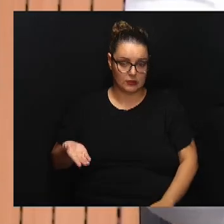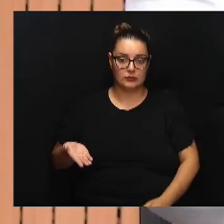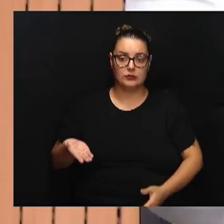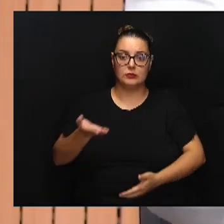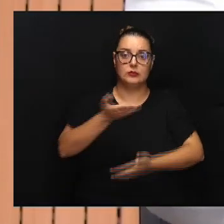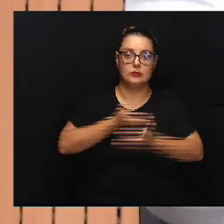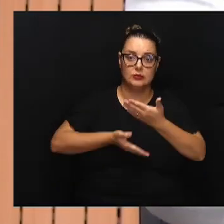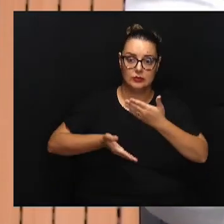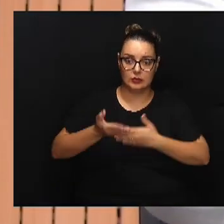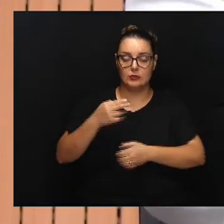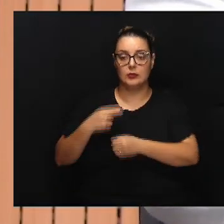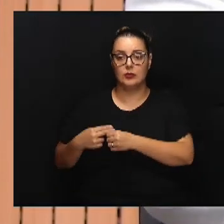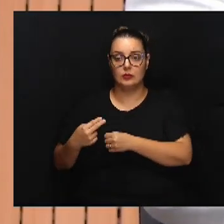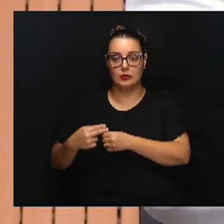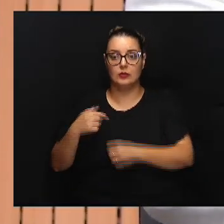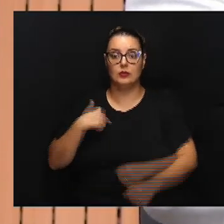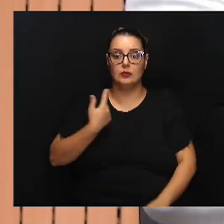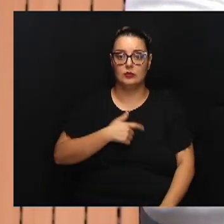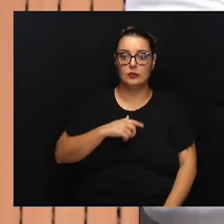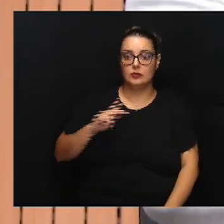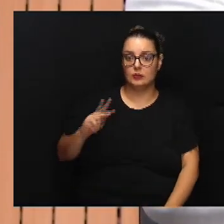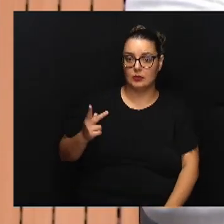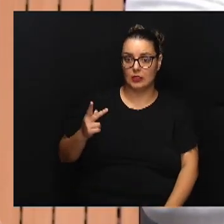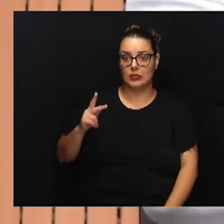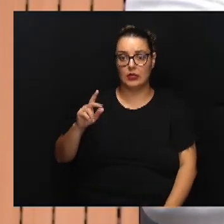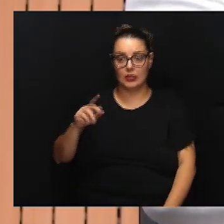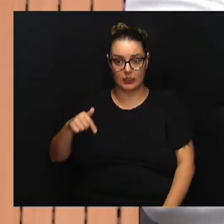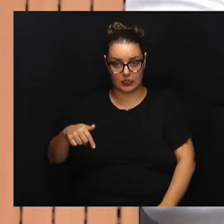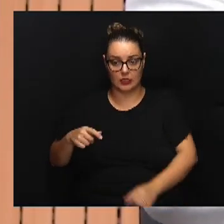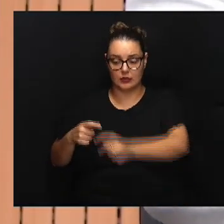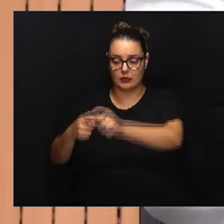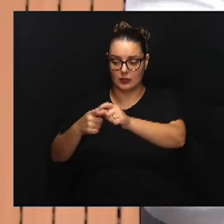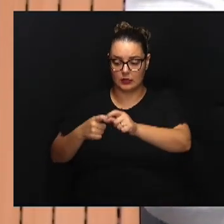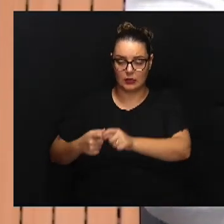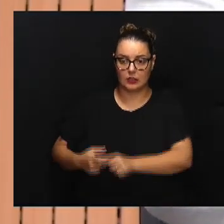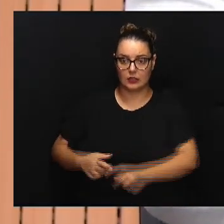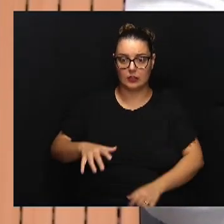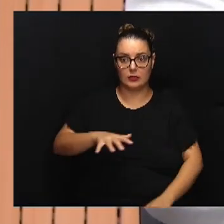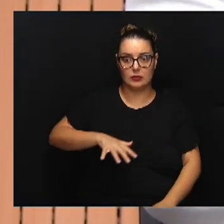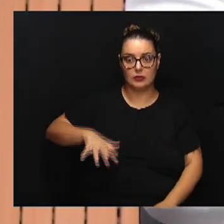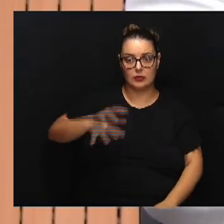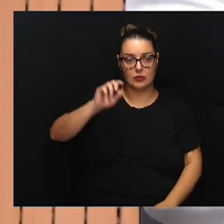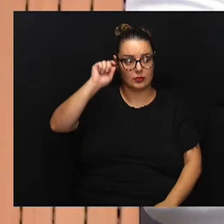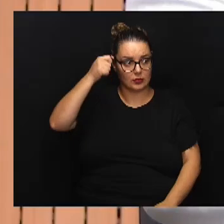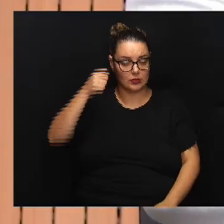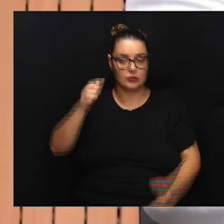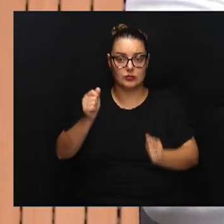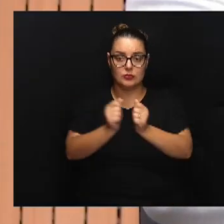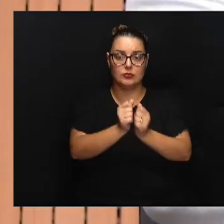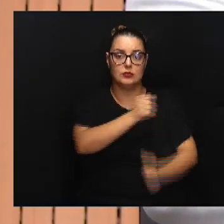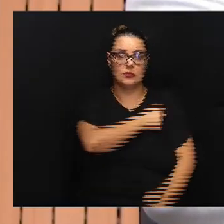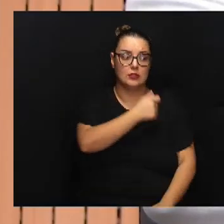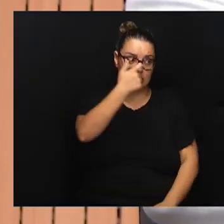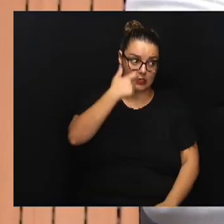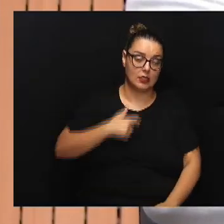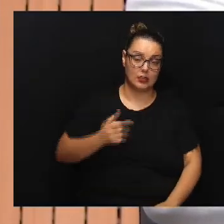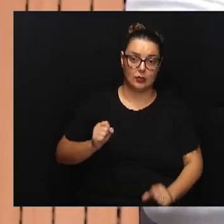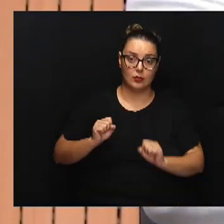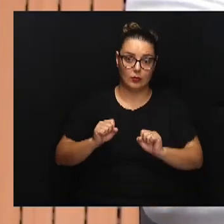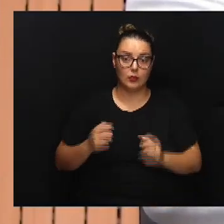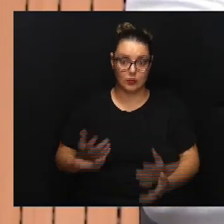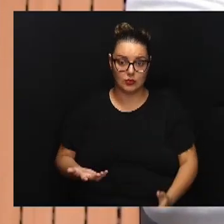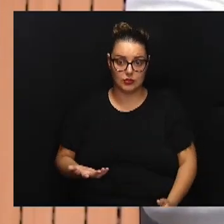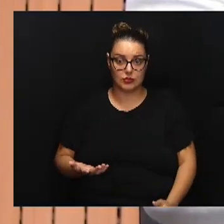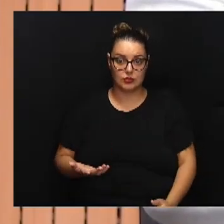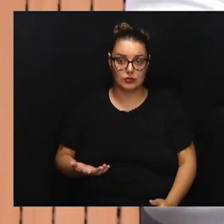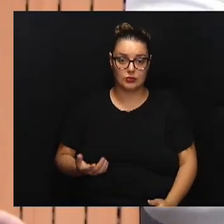compartilhando na Unicamp o nosso HQ, Territórios Negros, com os alunos, e a gente pôde ali, eu, pelo menos, né? Eu